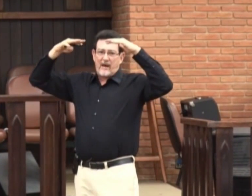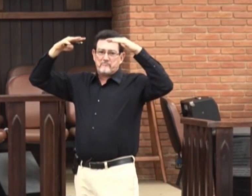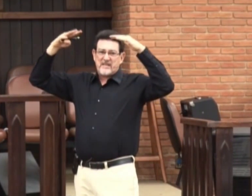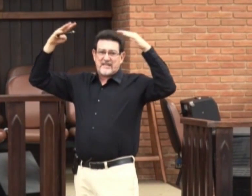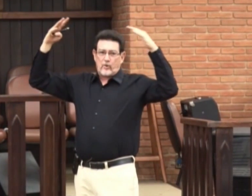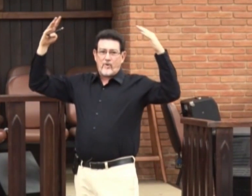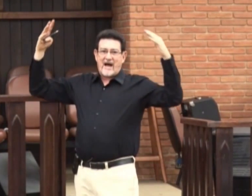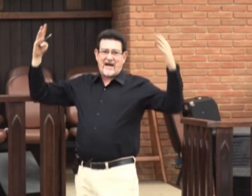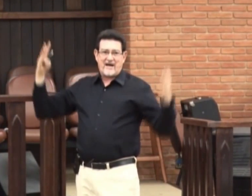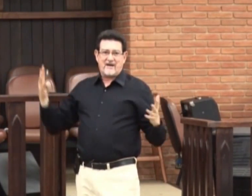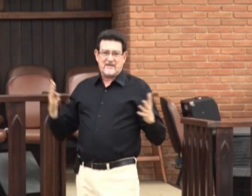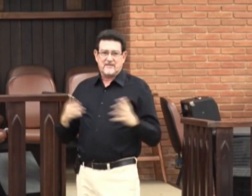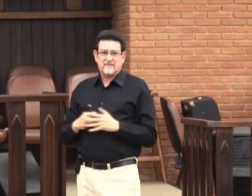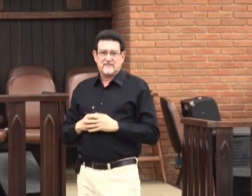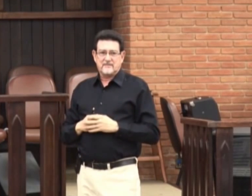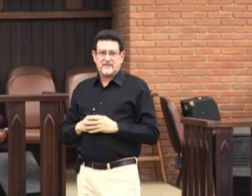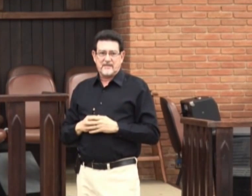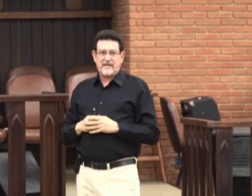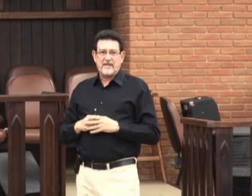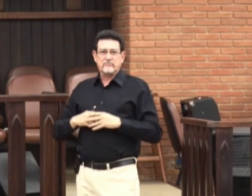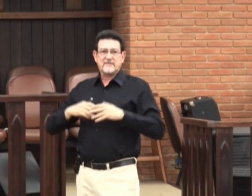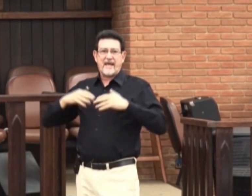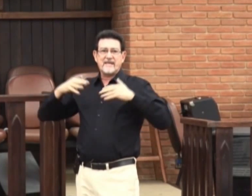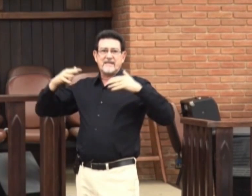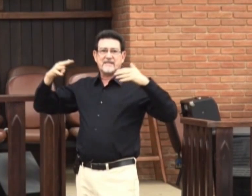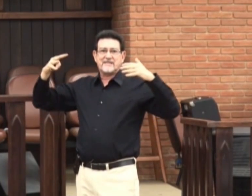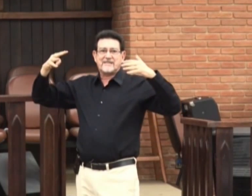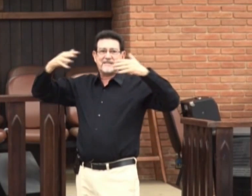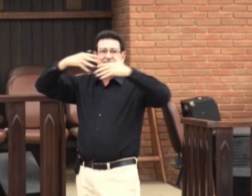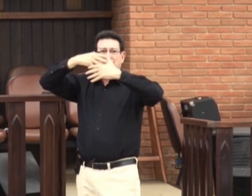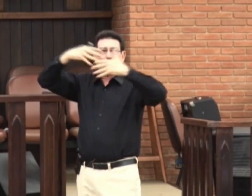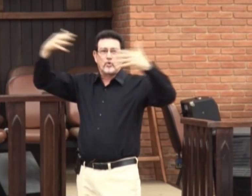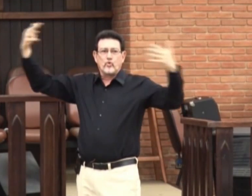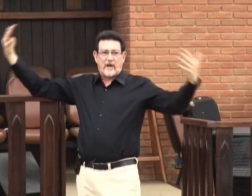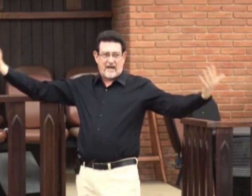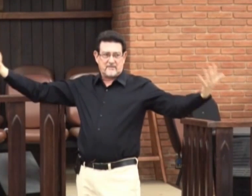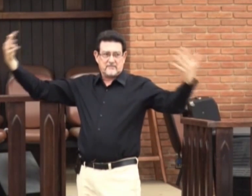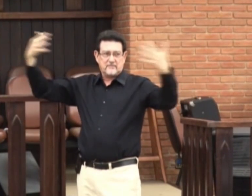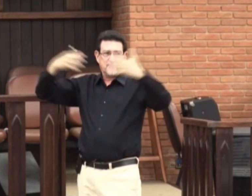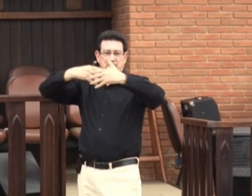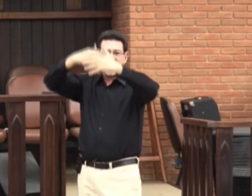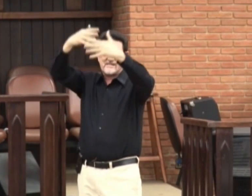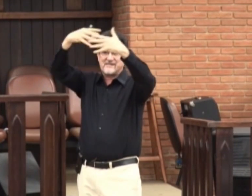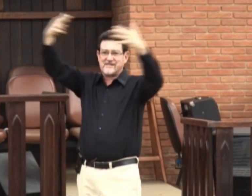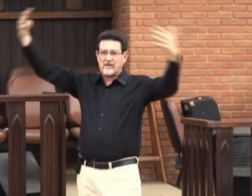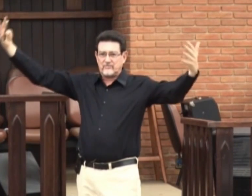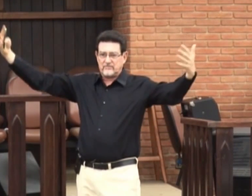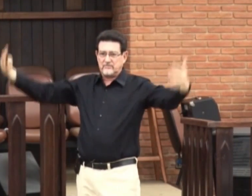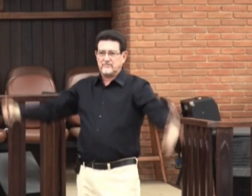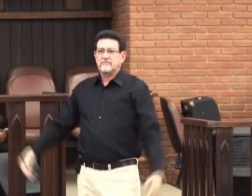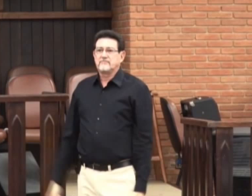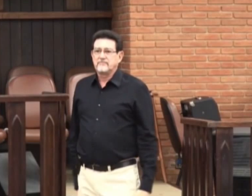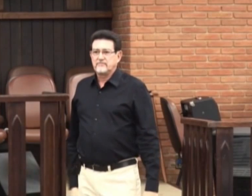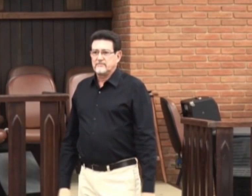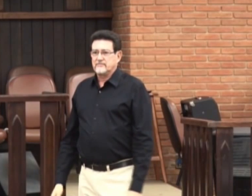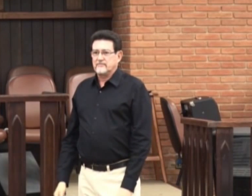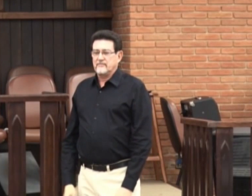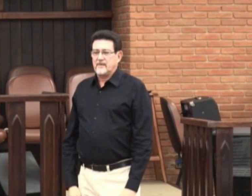Deus não habita lugar, Ele não tem estatura, dimensão.